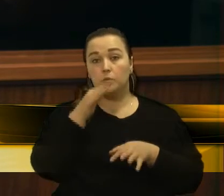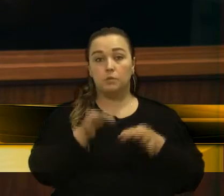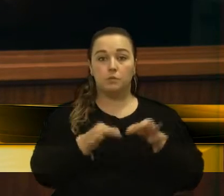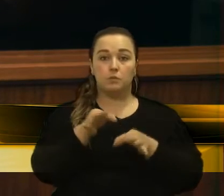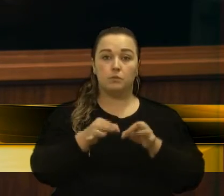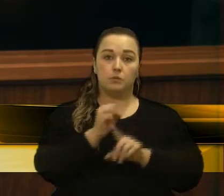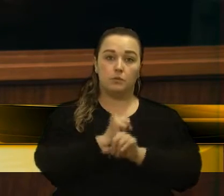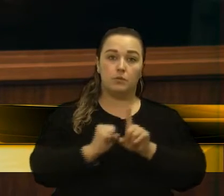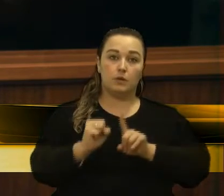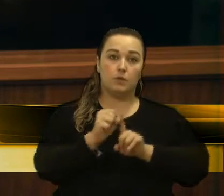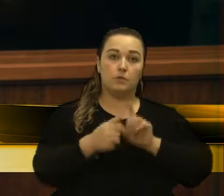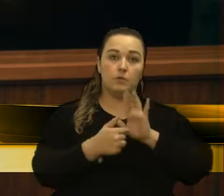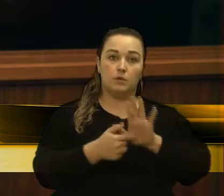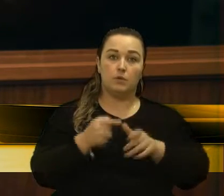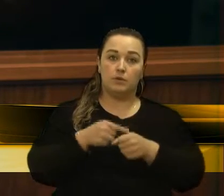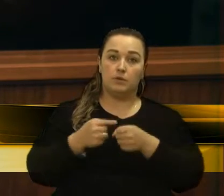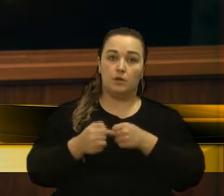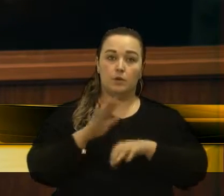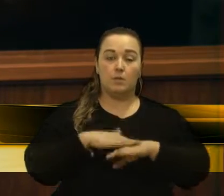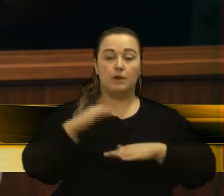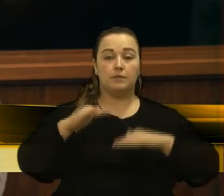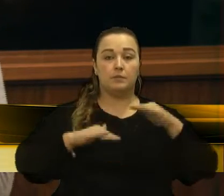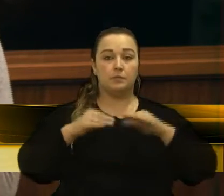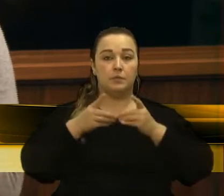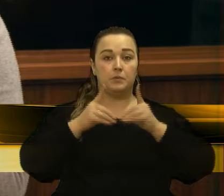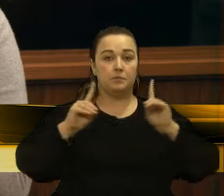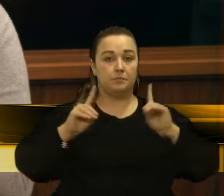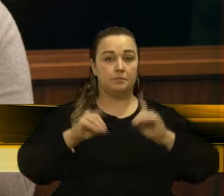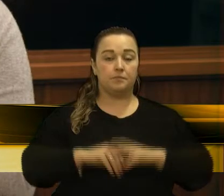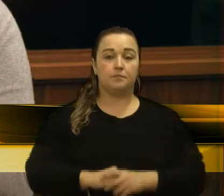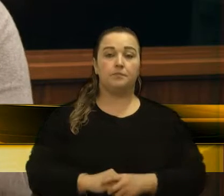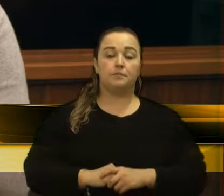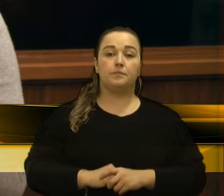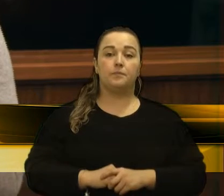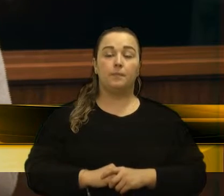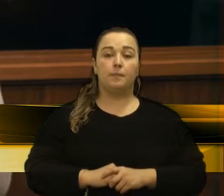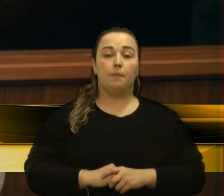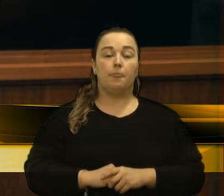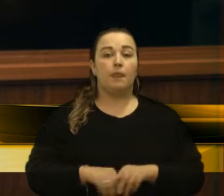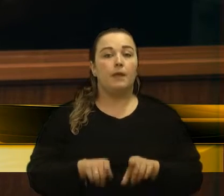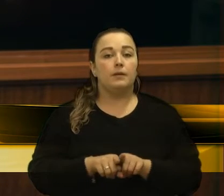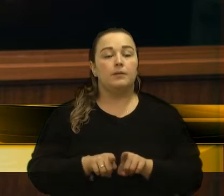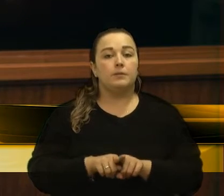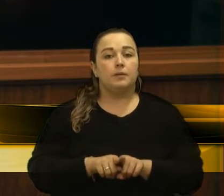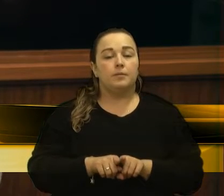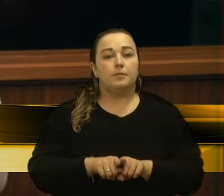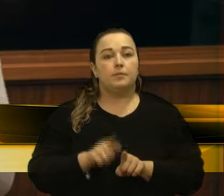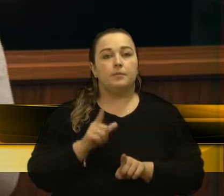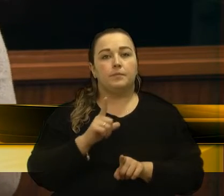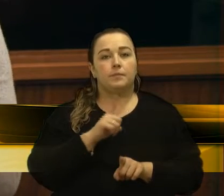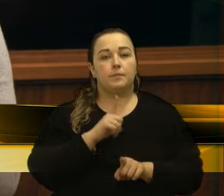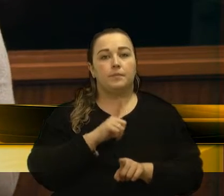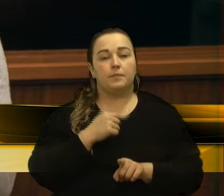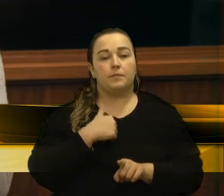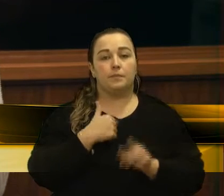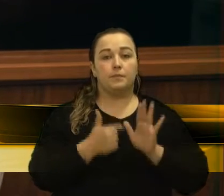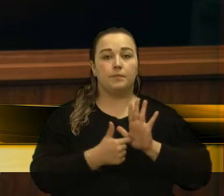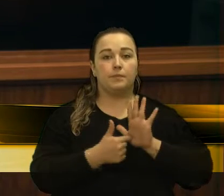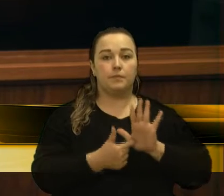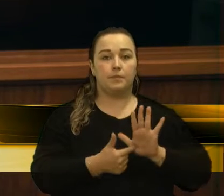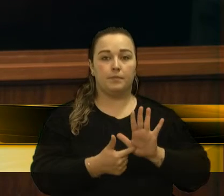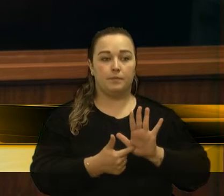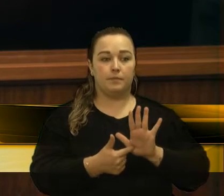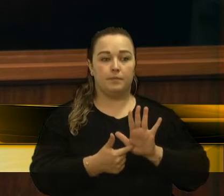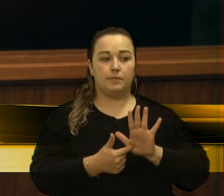e trazer uma cidade mais equilibrada e democrática. Além disso, a gente vai ter, eu apresentei também